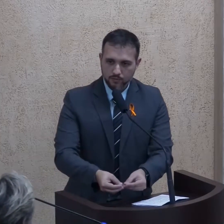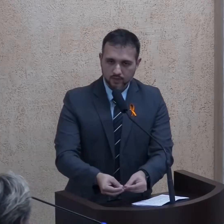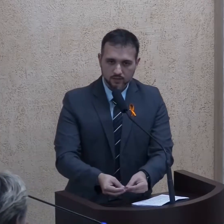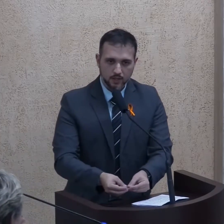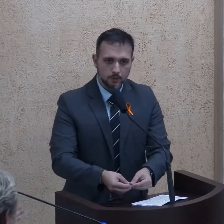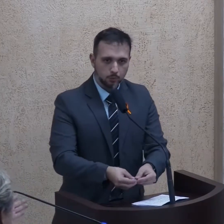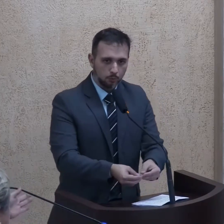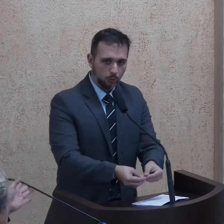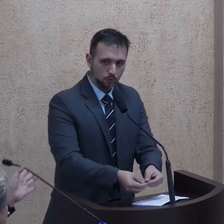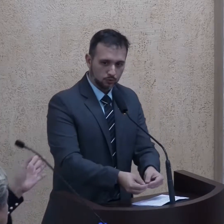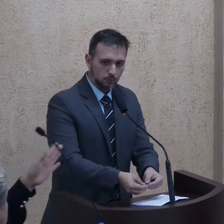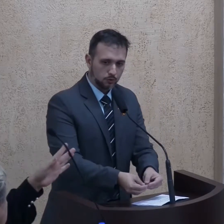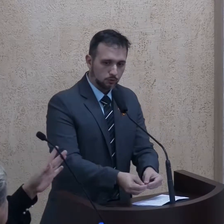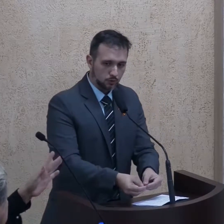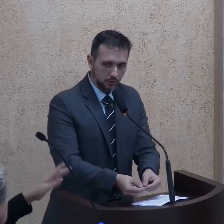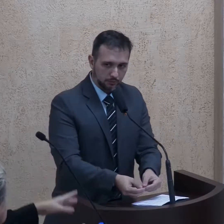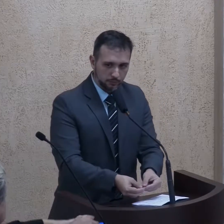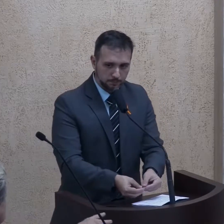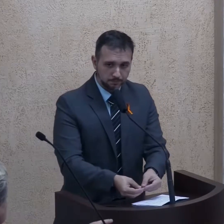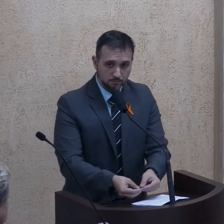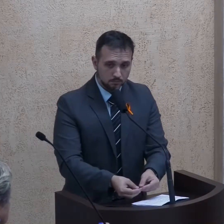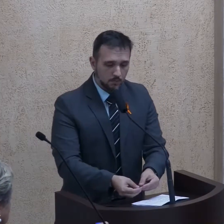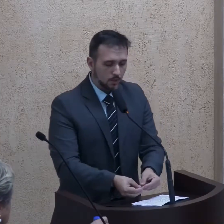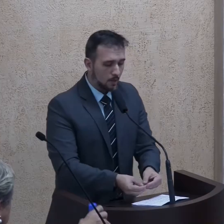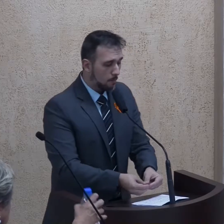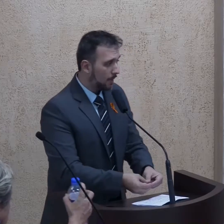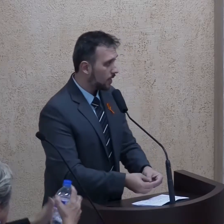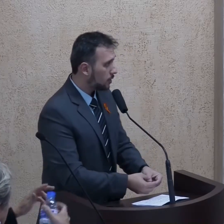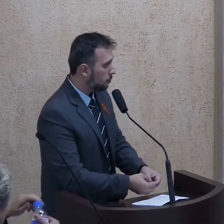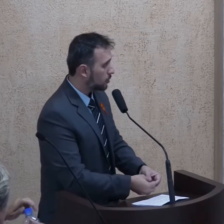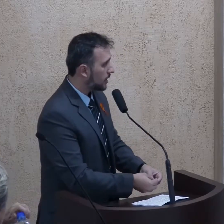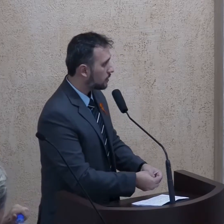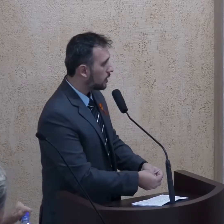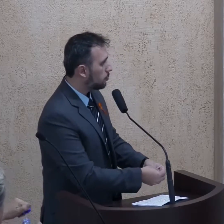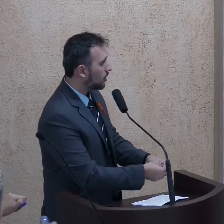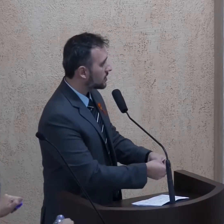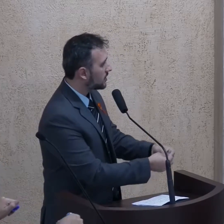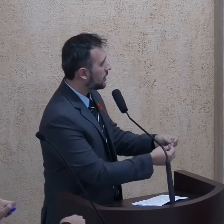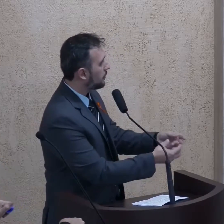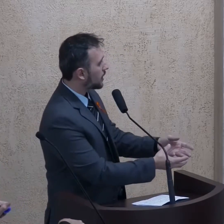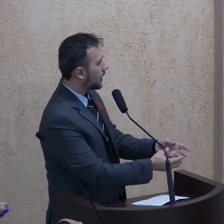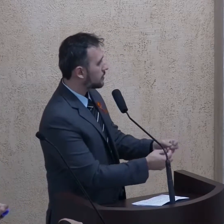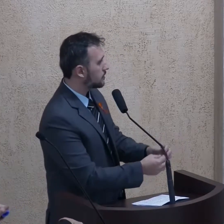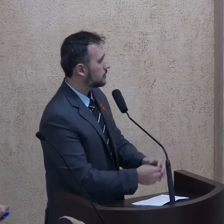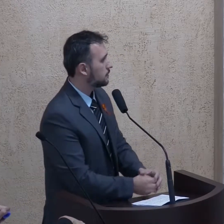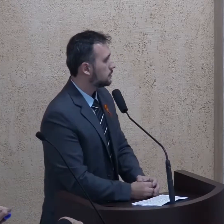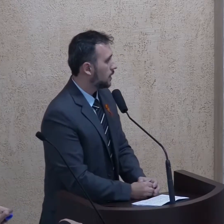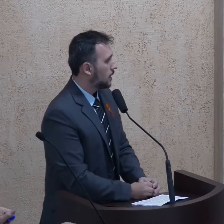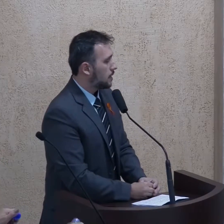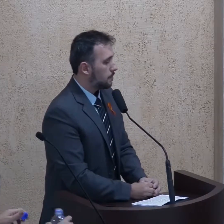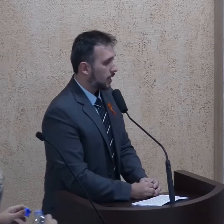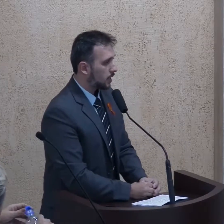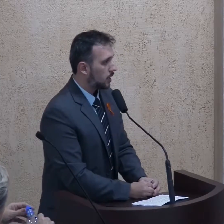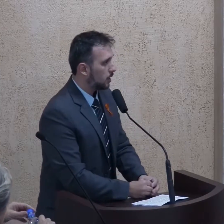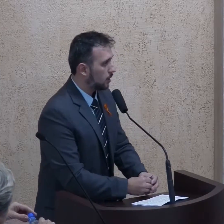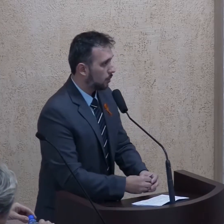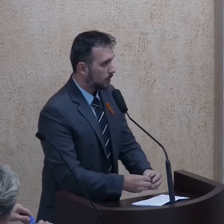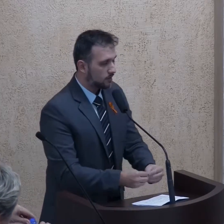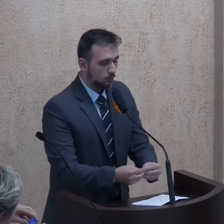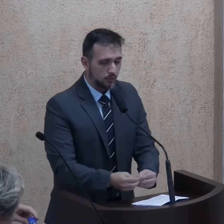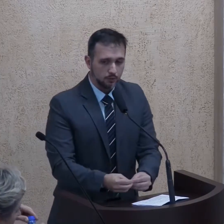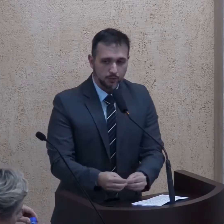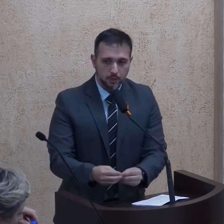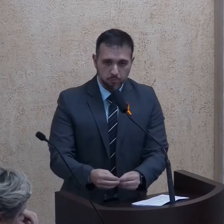sentar, conversar e propor um substitutivo para que o projeto ele possa ser eficaz, para que